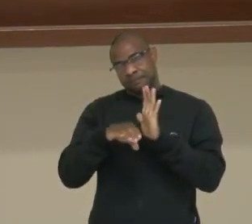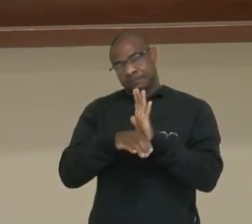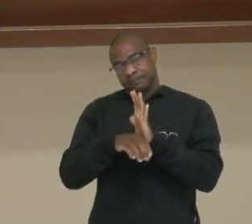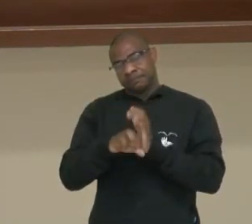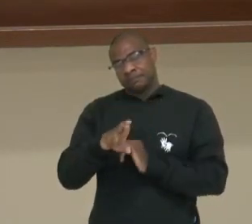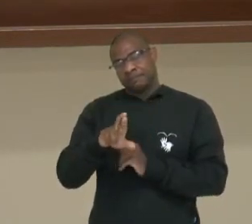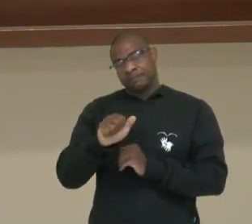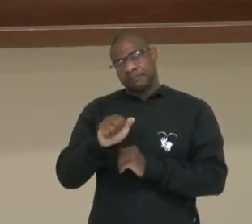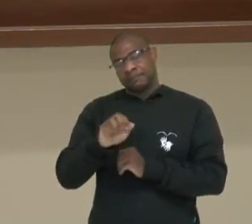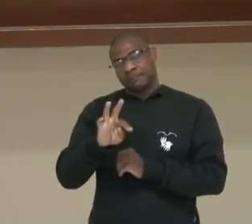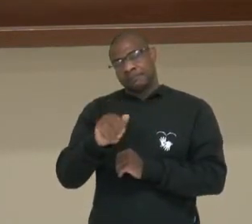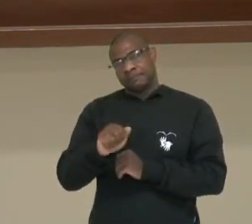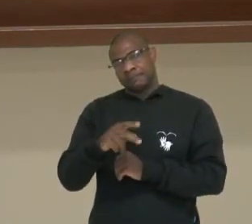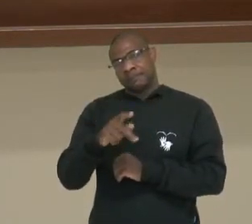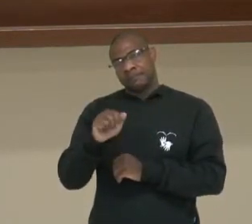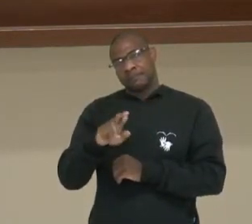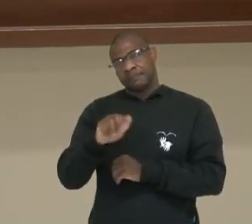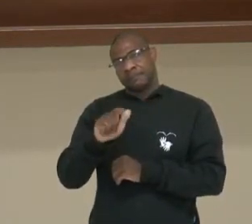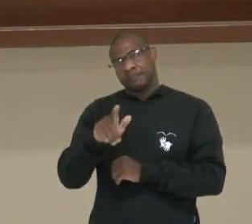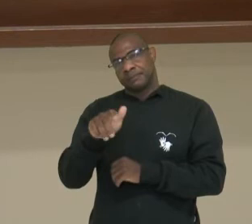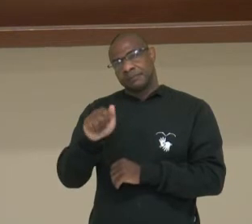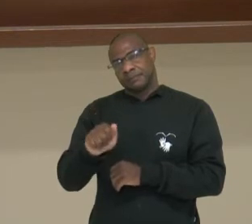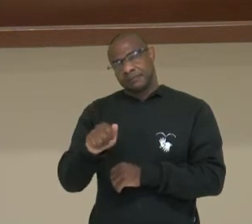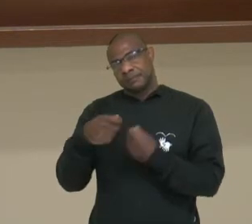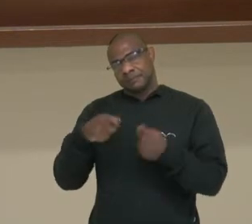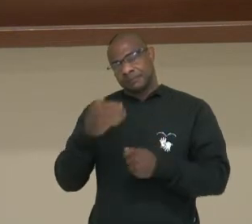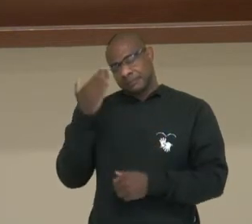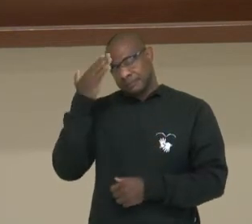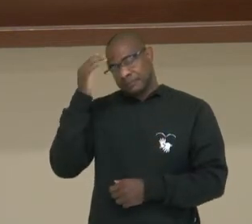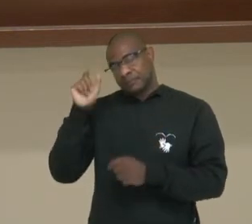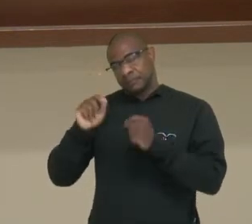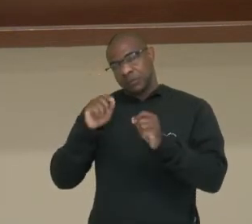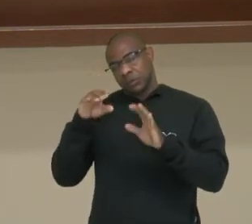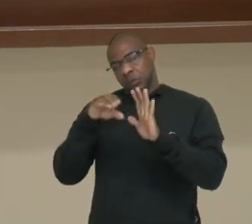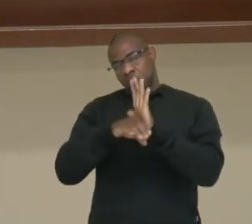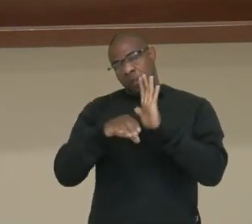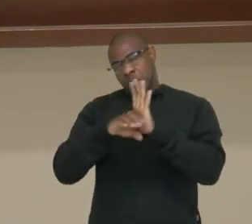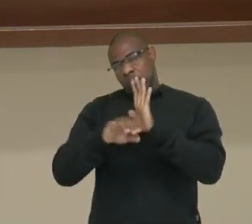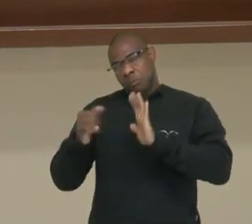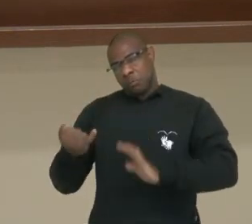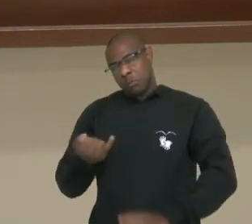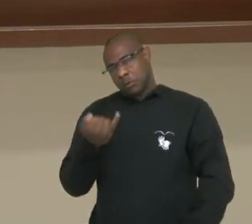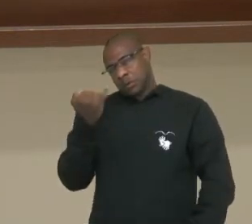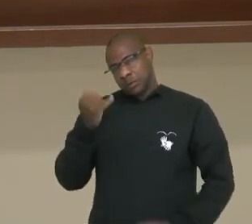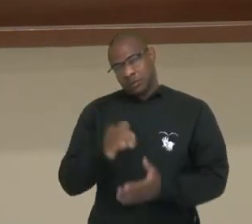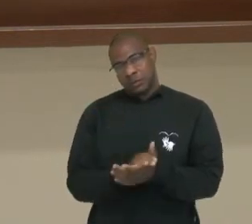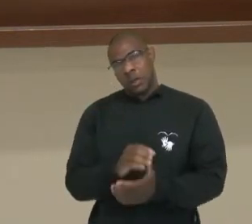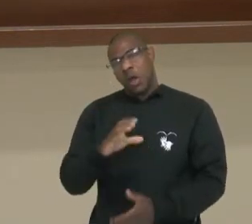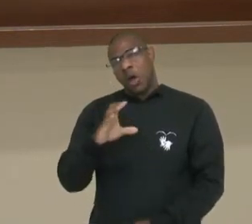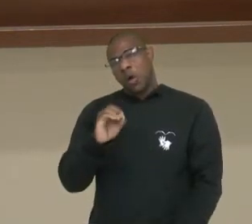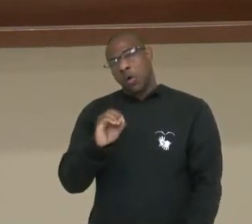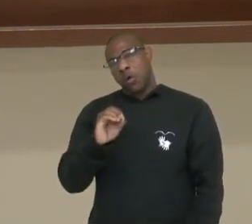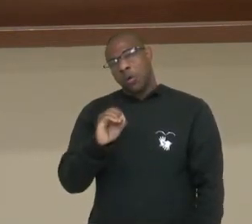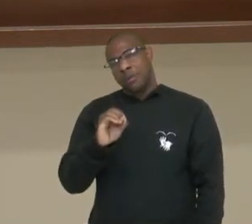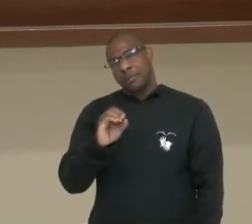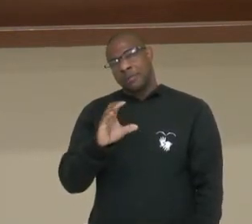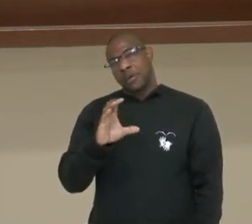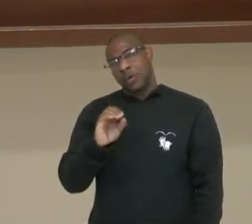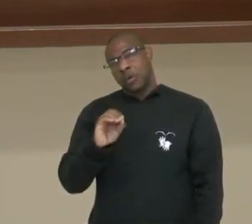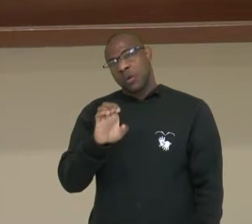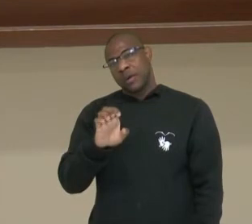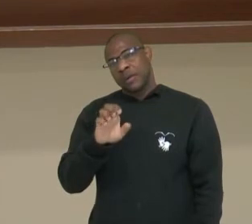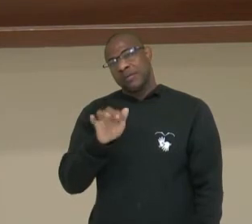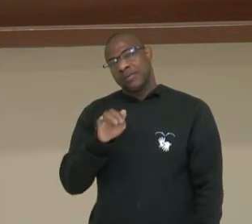retas paralelas, o que que a gente tem que saber dos conceitos importantíssimos? Que os coeficientes angulares têm que